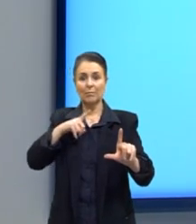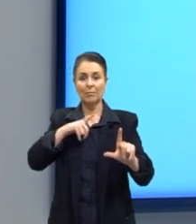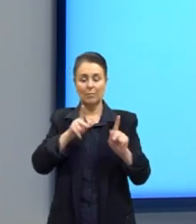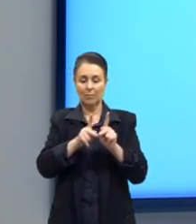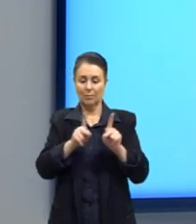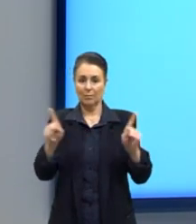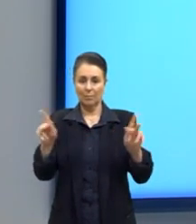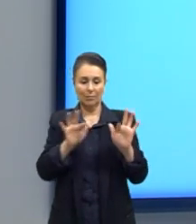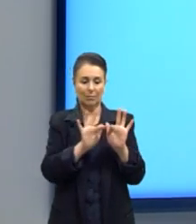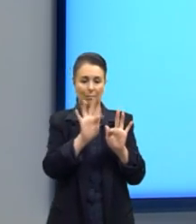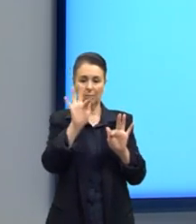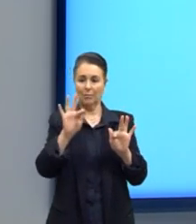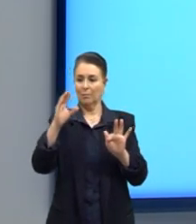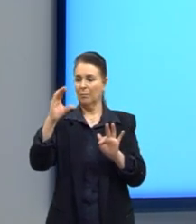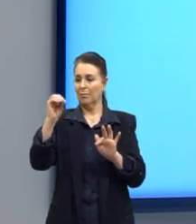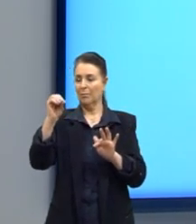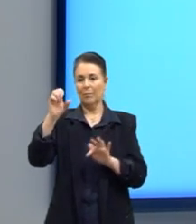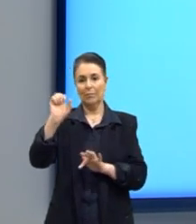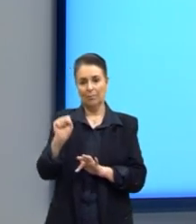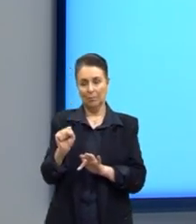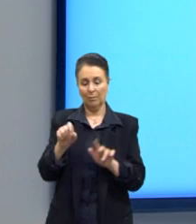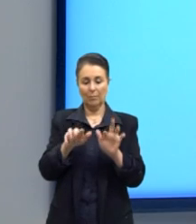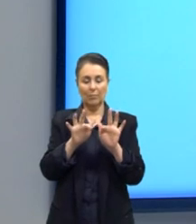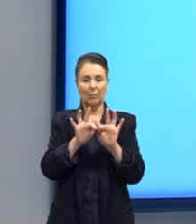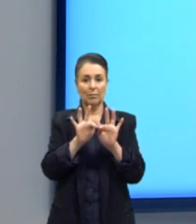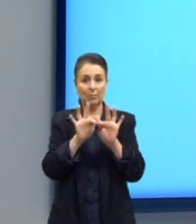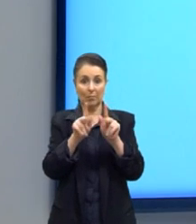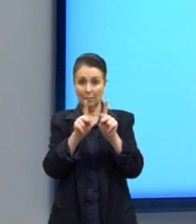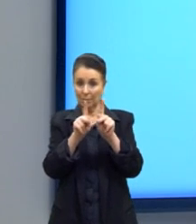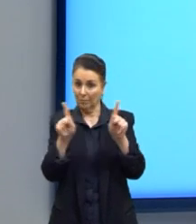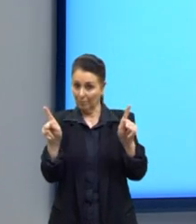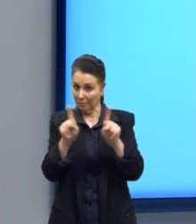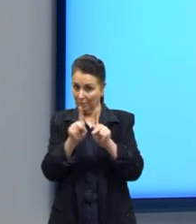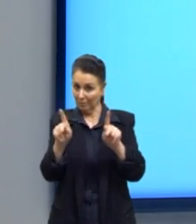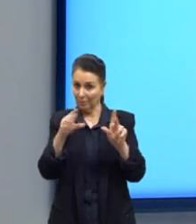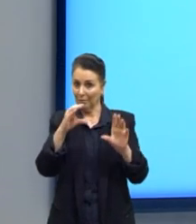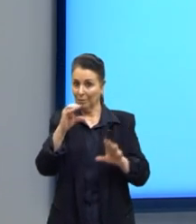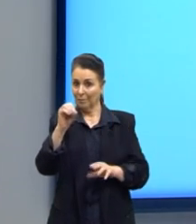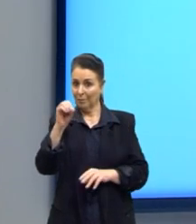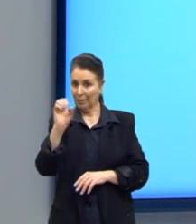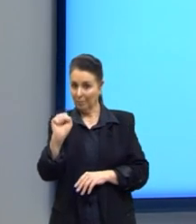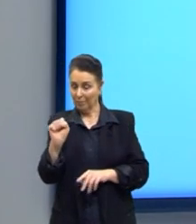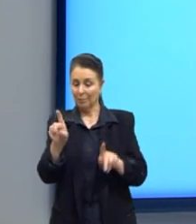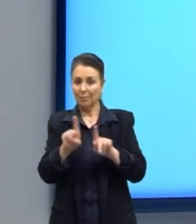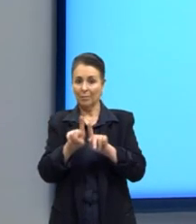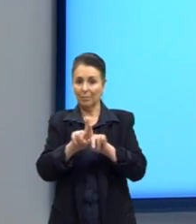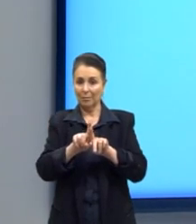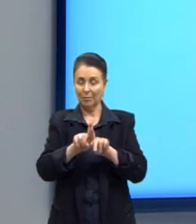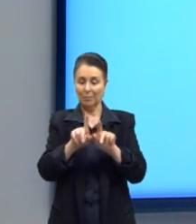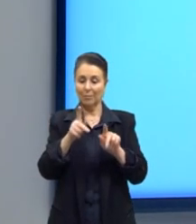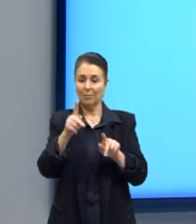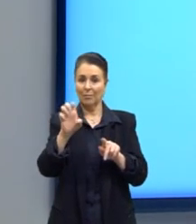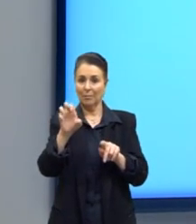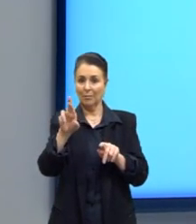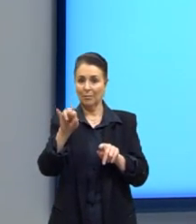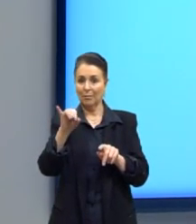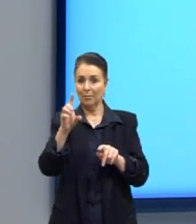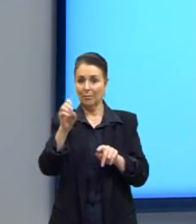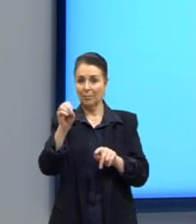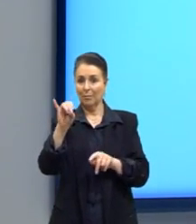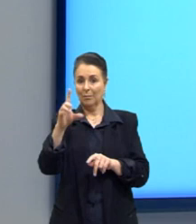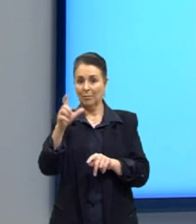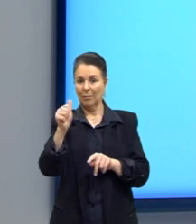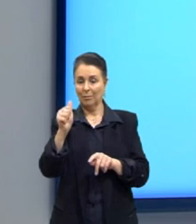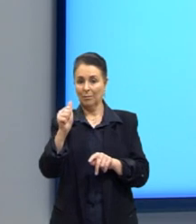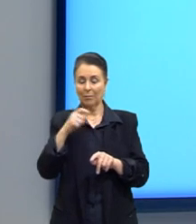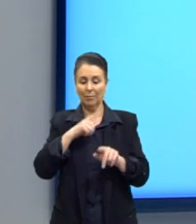a função cosseno ela também é uma função periódica então nós conseguimos observar a repetição no